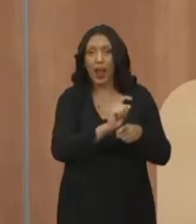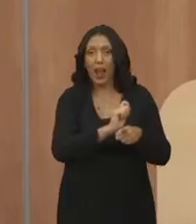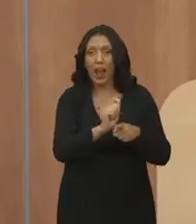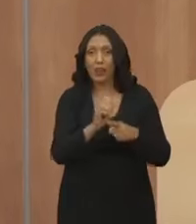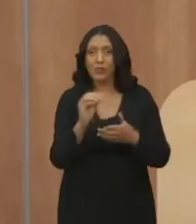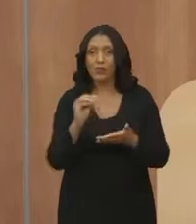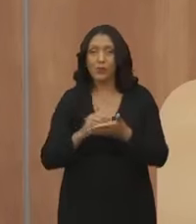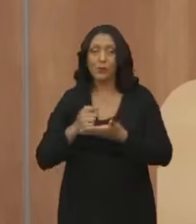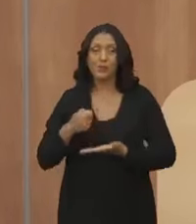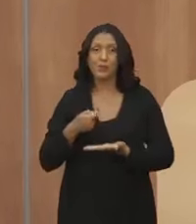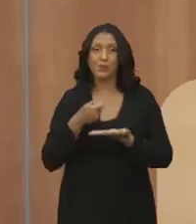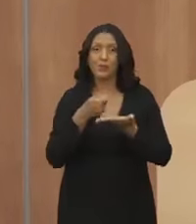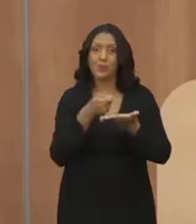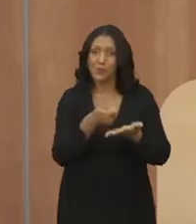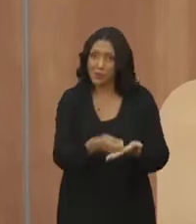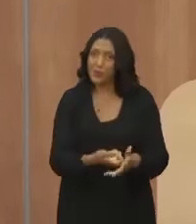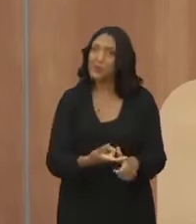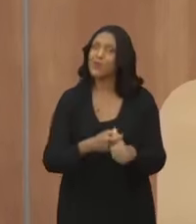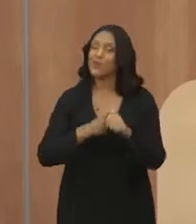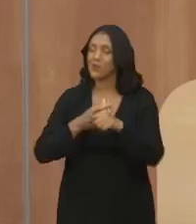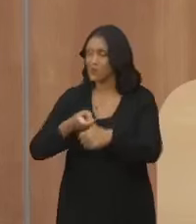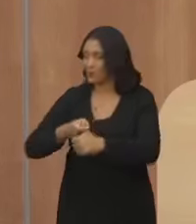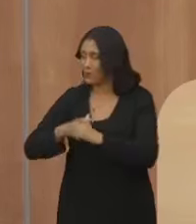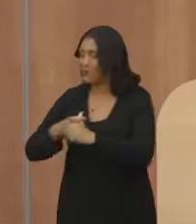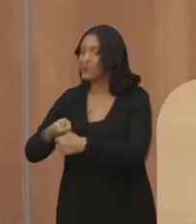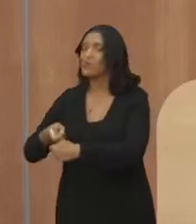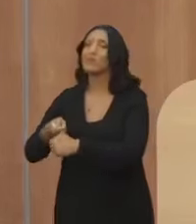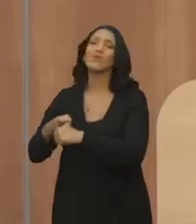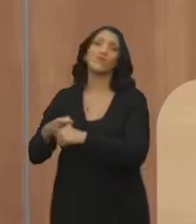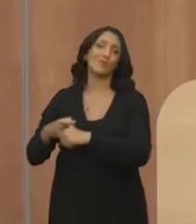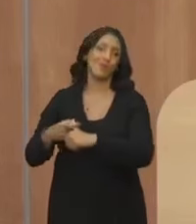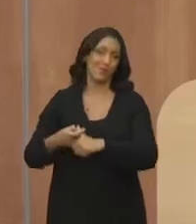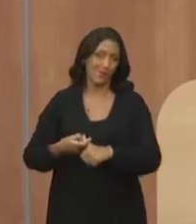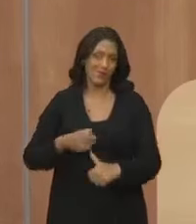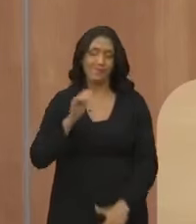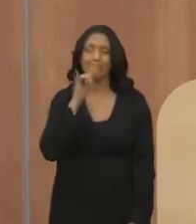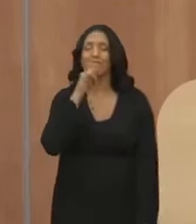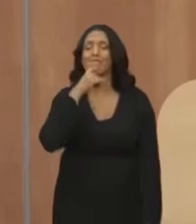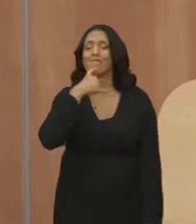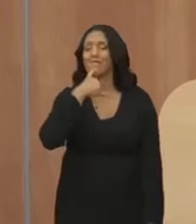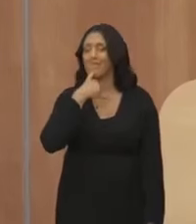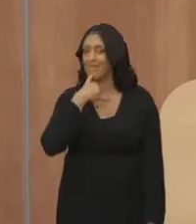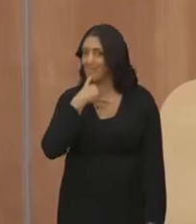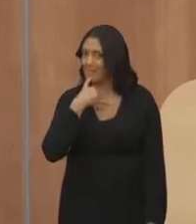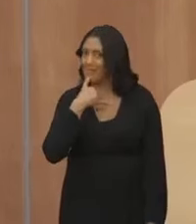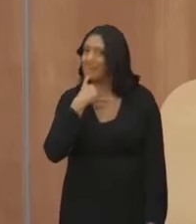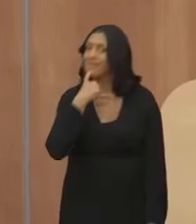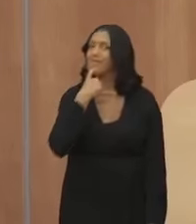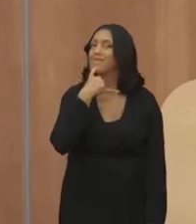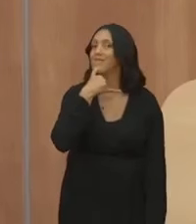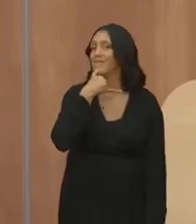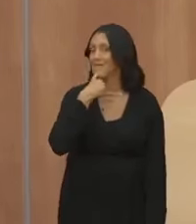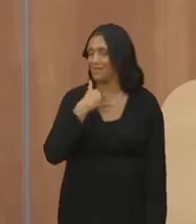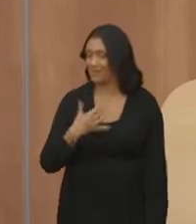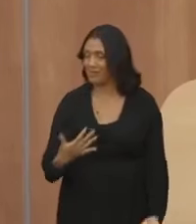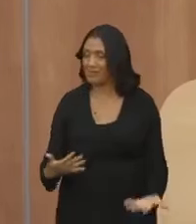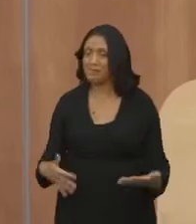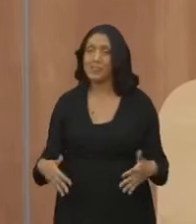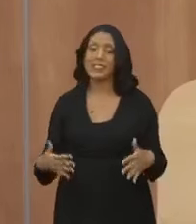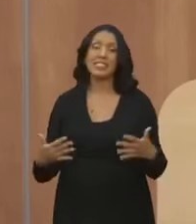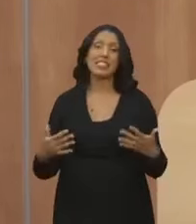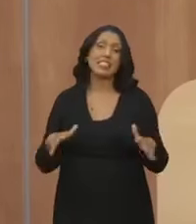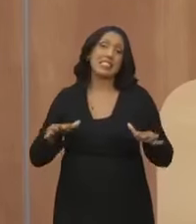Situação financeira de Jacareí, infelizmente, é terrível, terrível. E isso prejudica